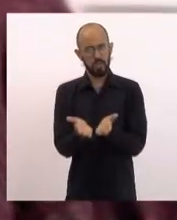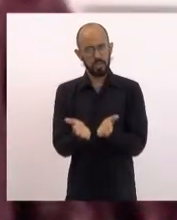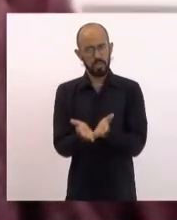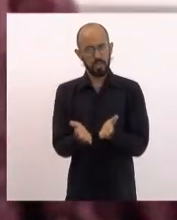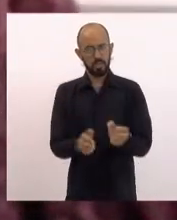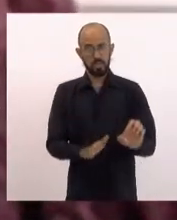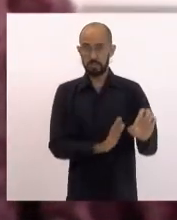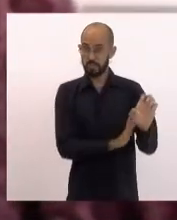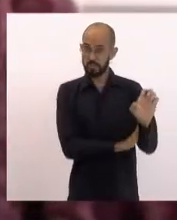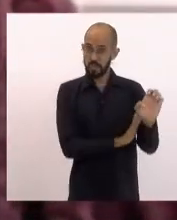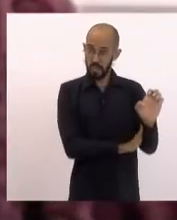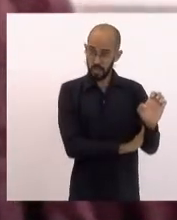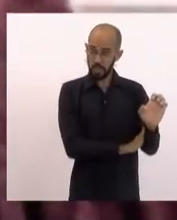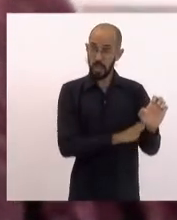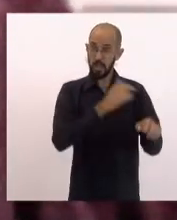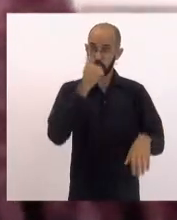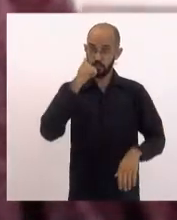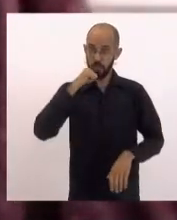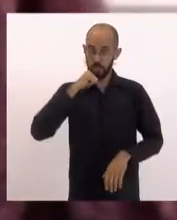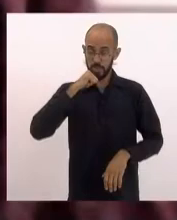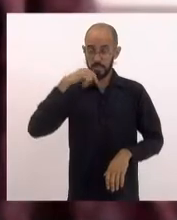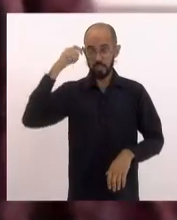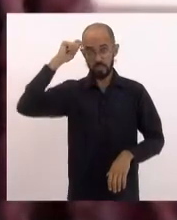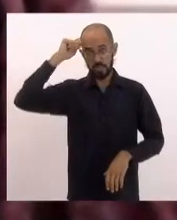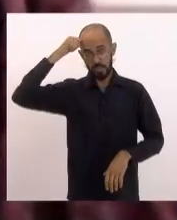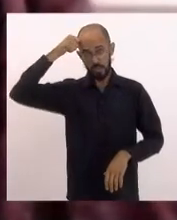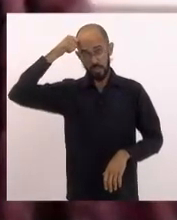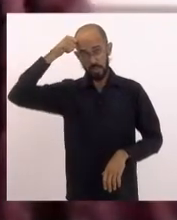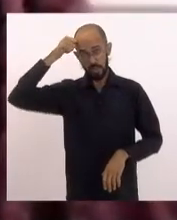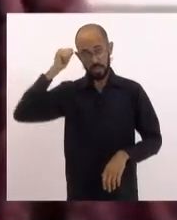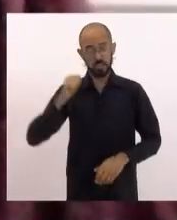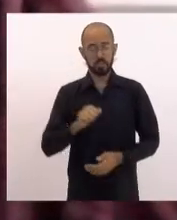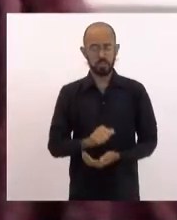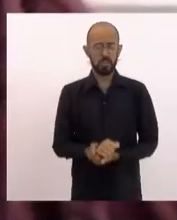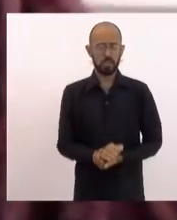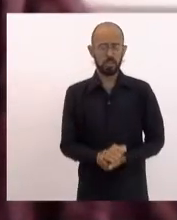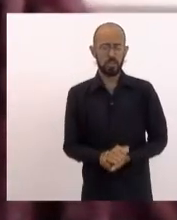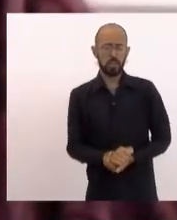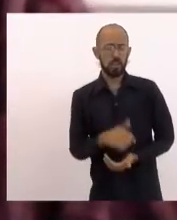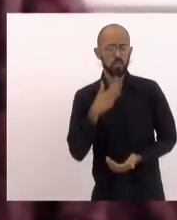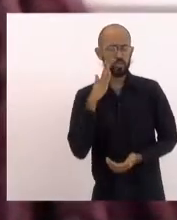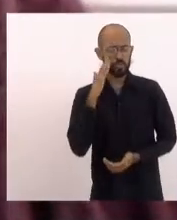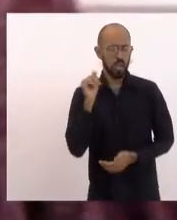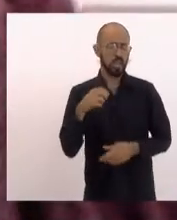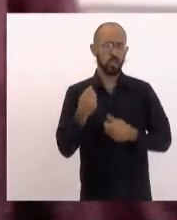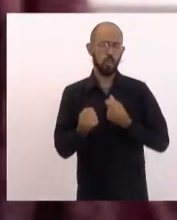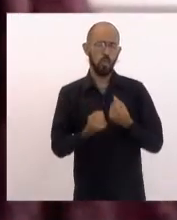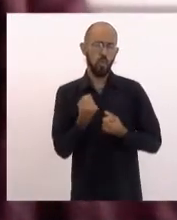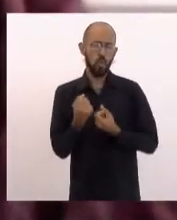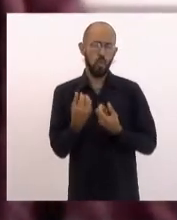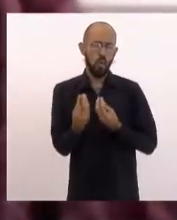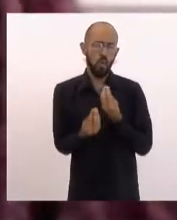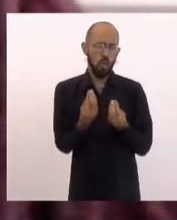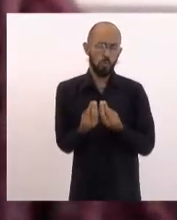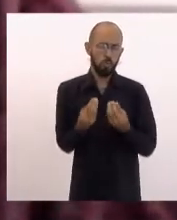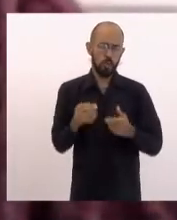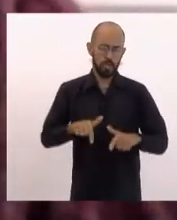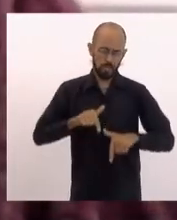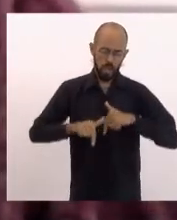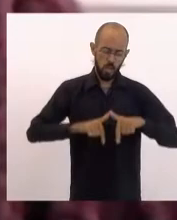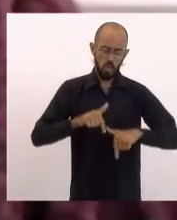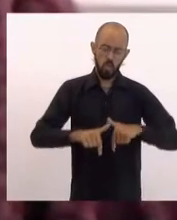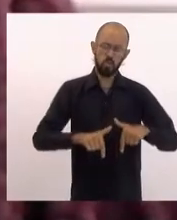e feminista negra, sei o quanto a luta das mulheres tem a ver com isso, as mulheres principalmente com os ideais